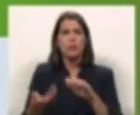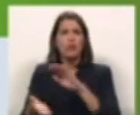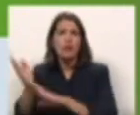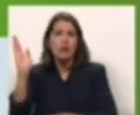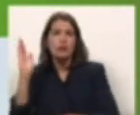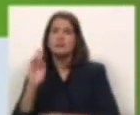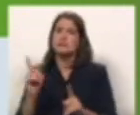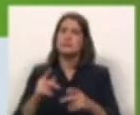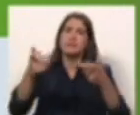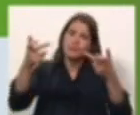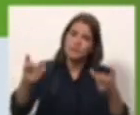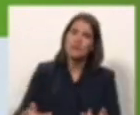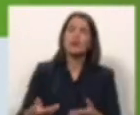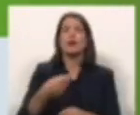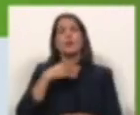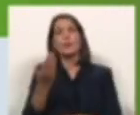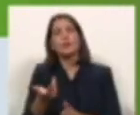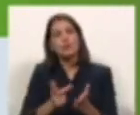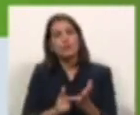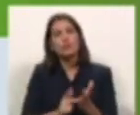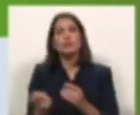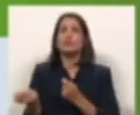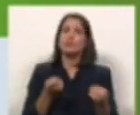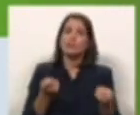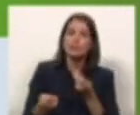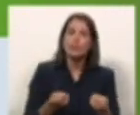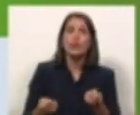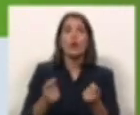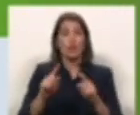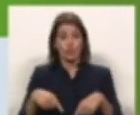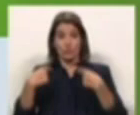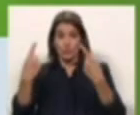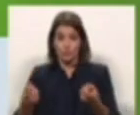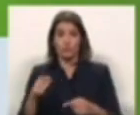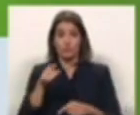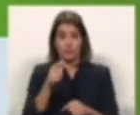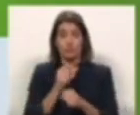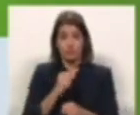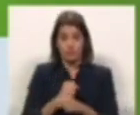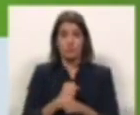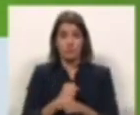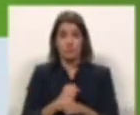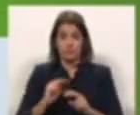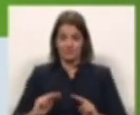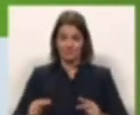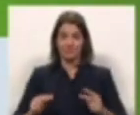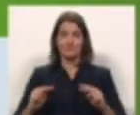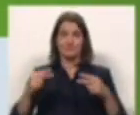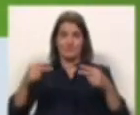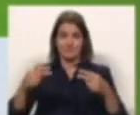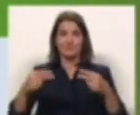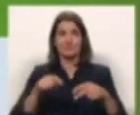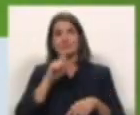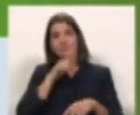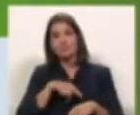para que fiquem em casa nós meus engenheiros nosso melhor gestores para que na altura da sua carreira em que são capazes de